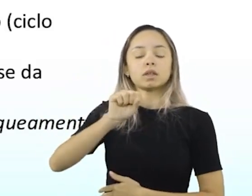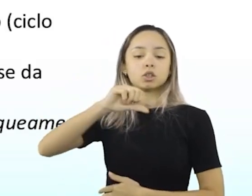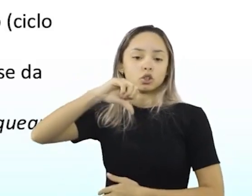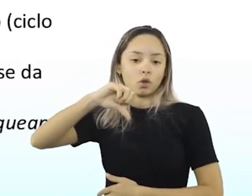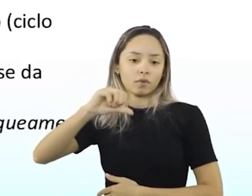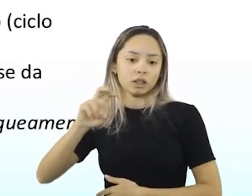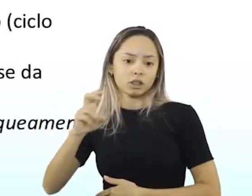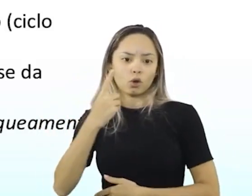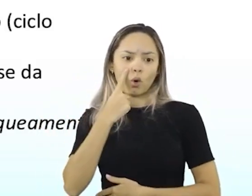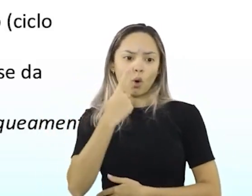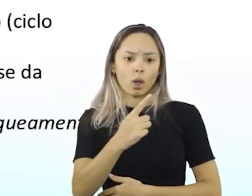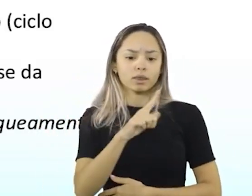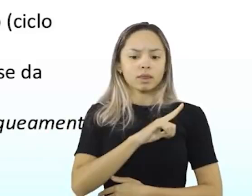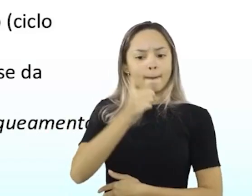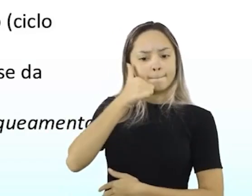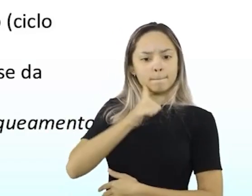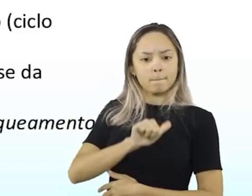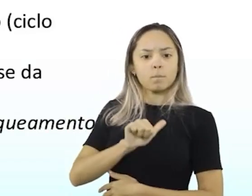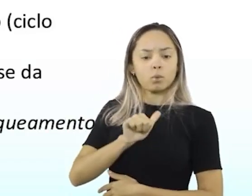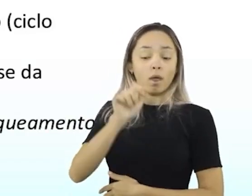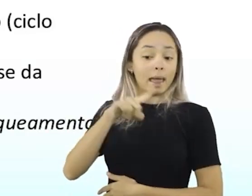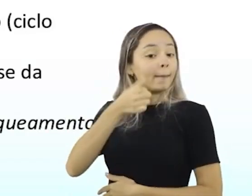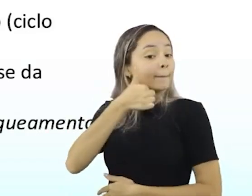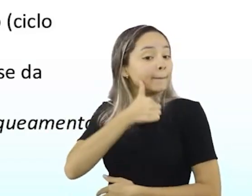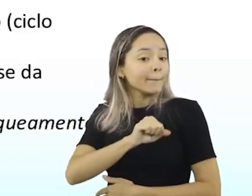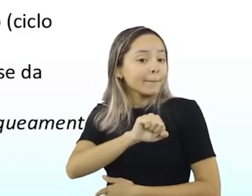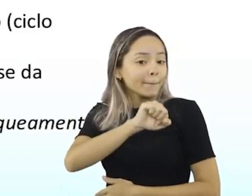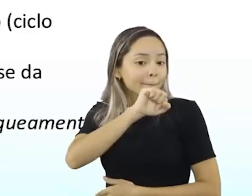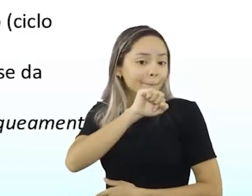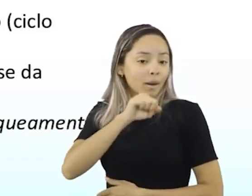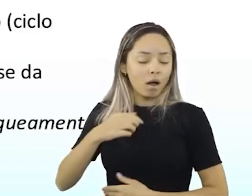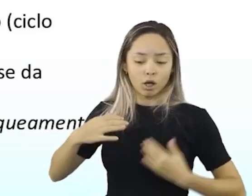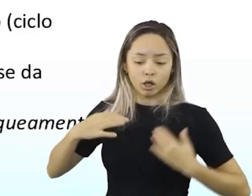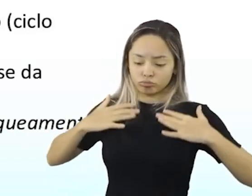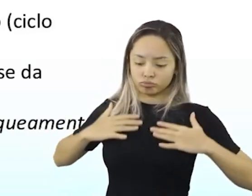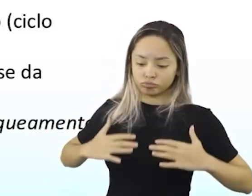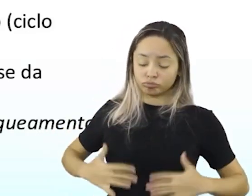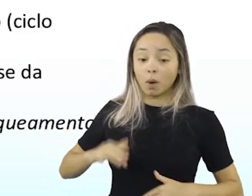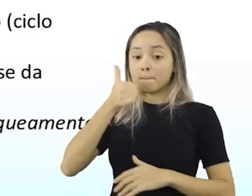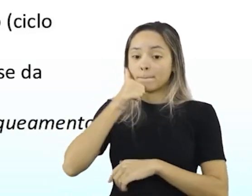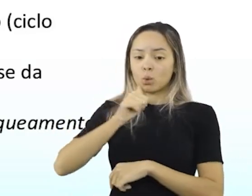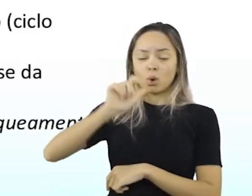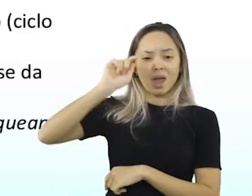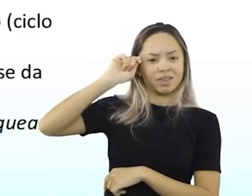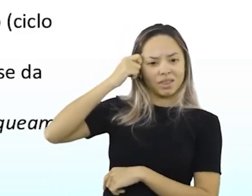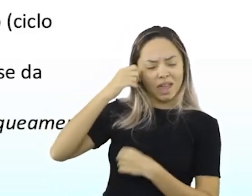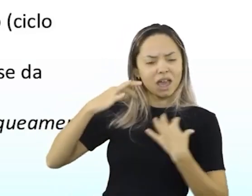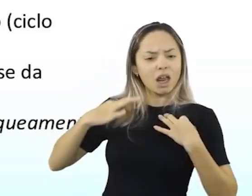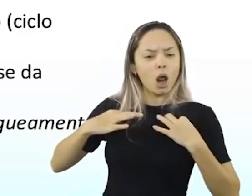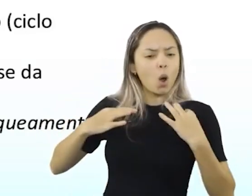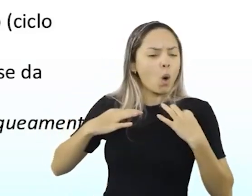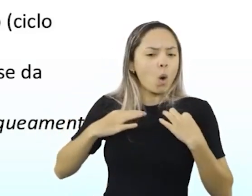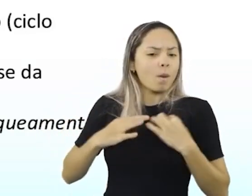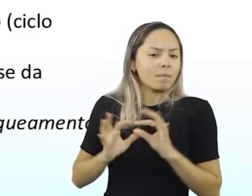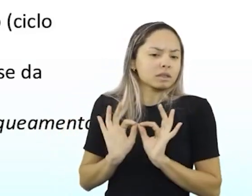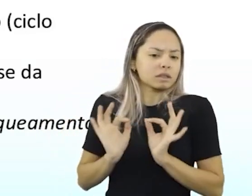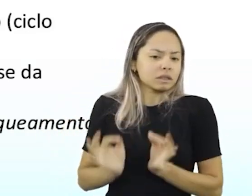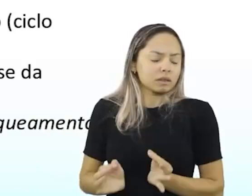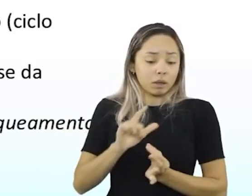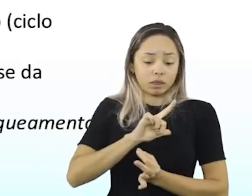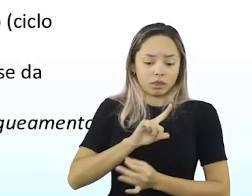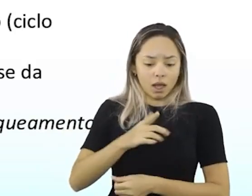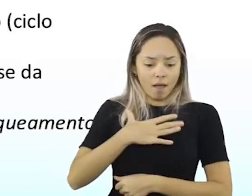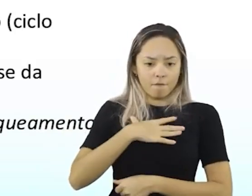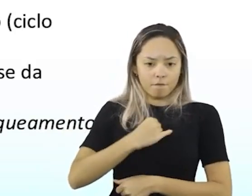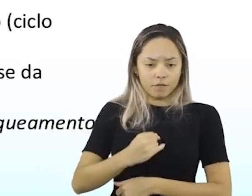avó, aliás, a mãe, uma negra ali com um vestido bem simples, a filha, que estaria